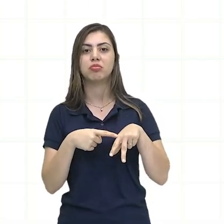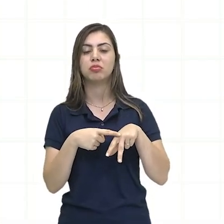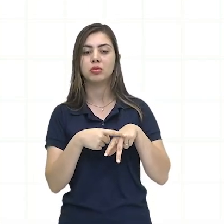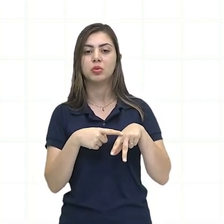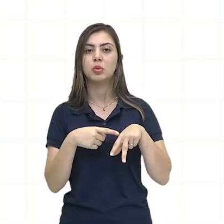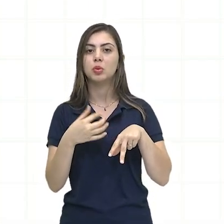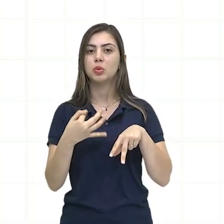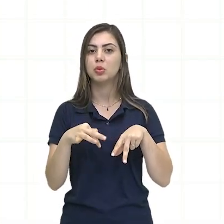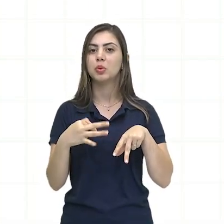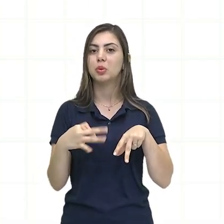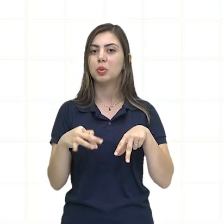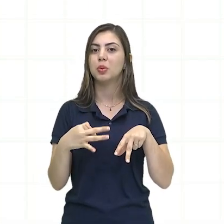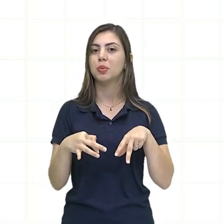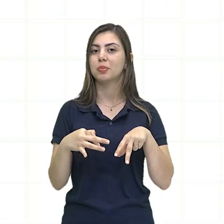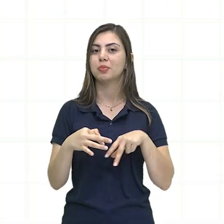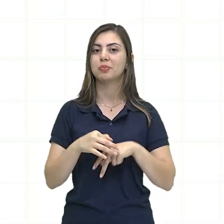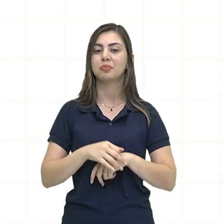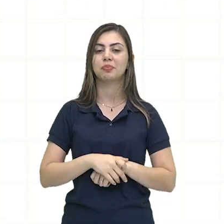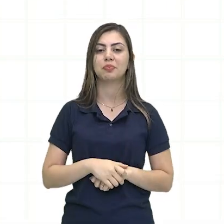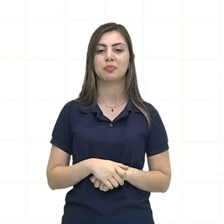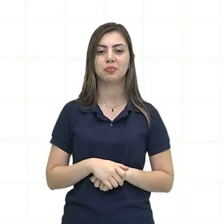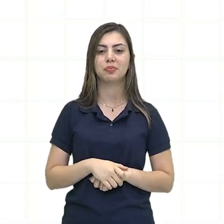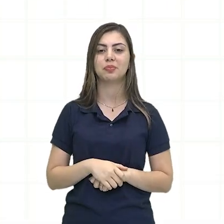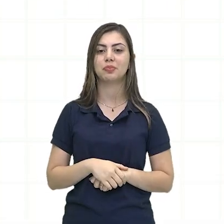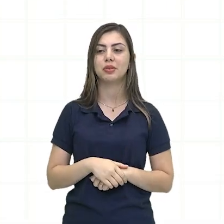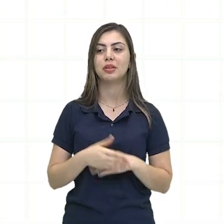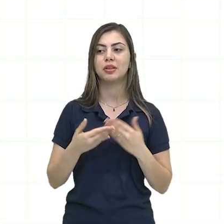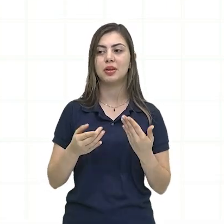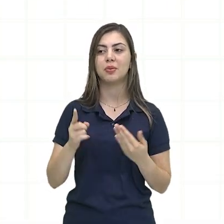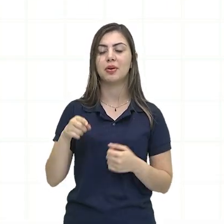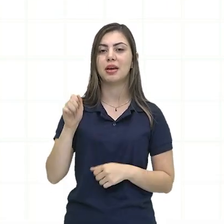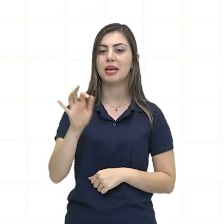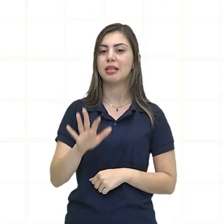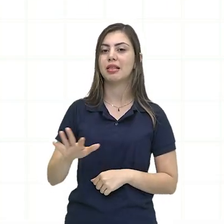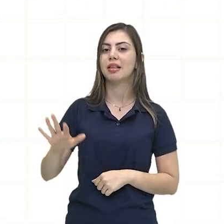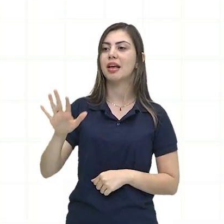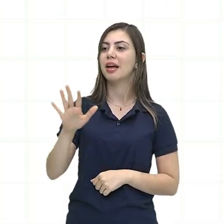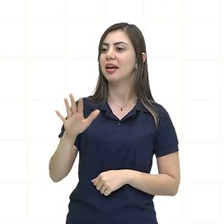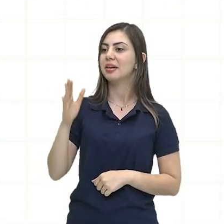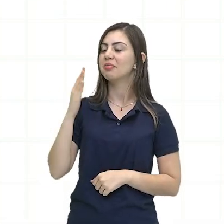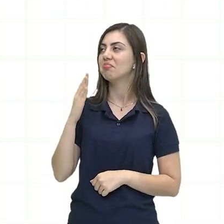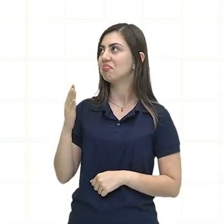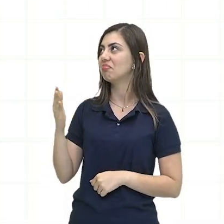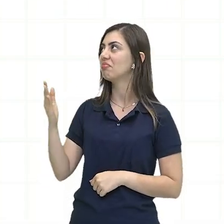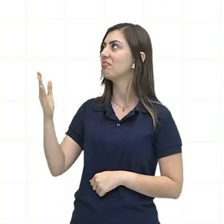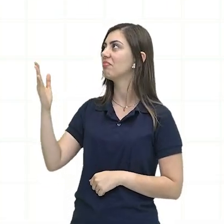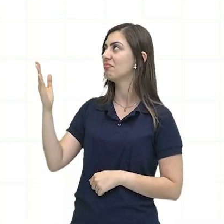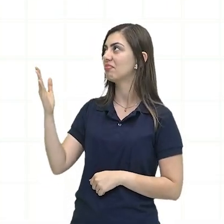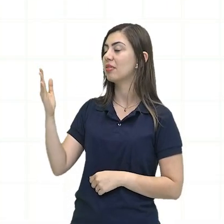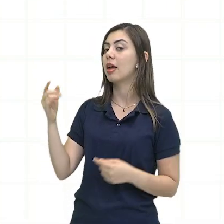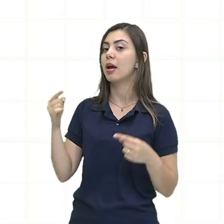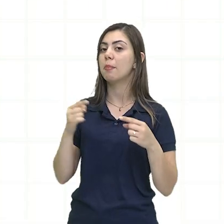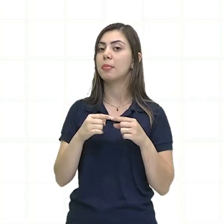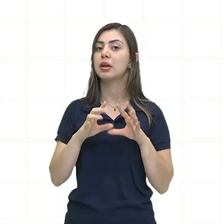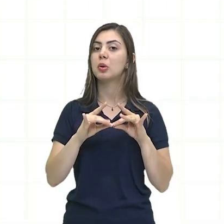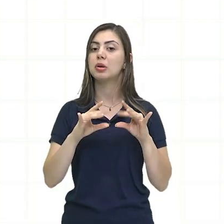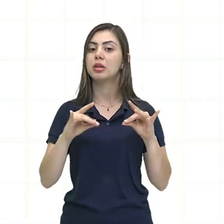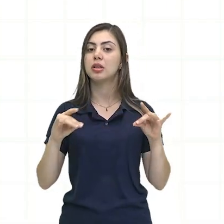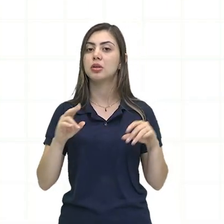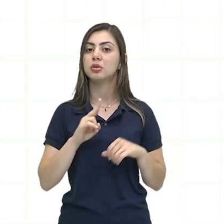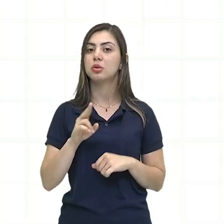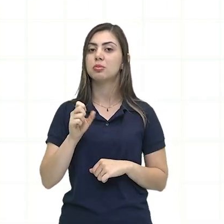bursite trocantérica, que é aqui no quadril e é associado ao líquido